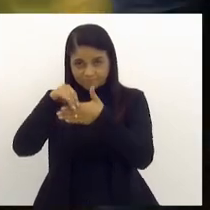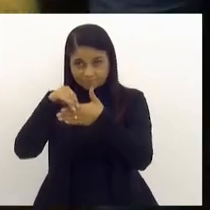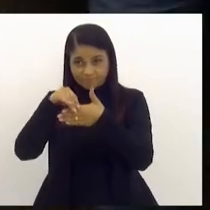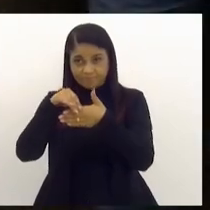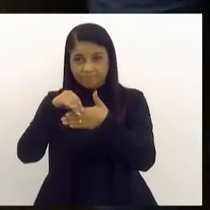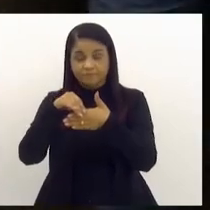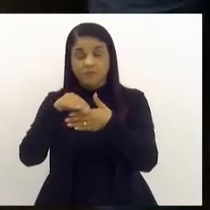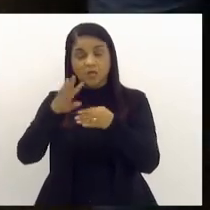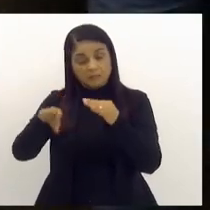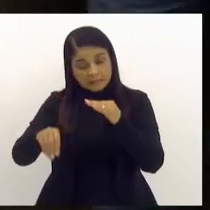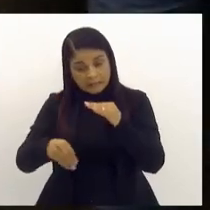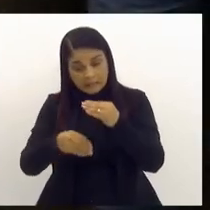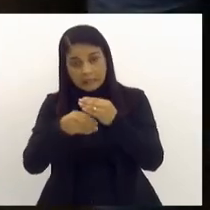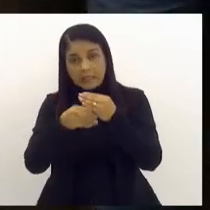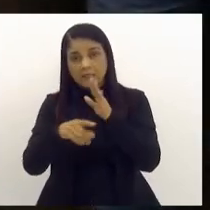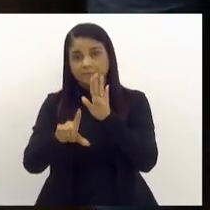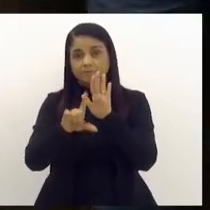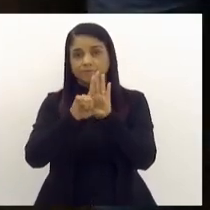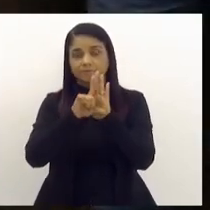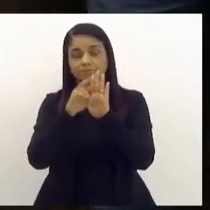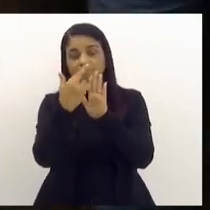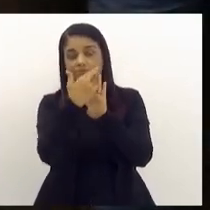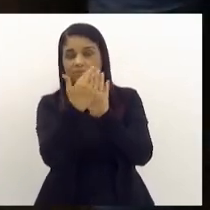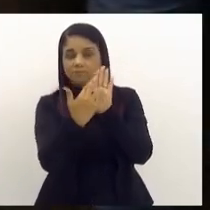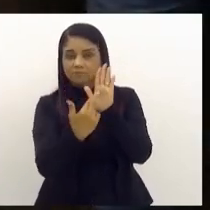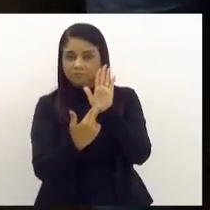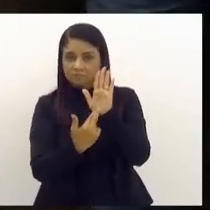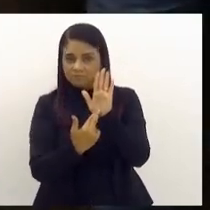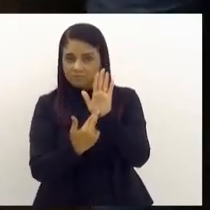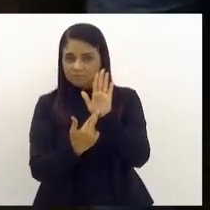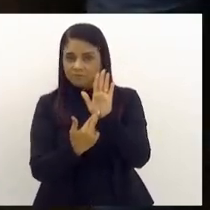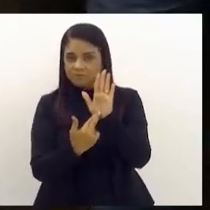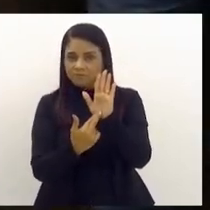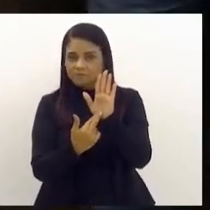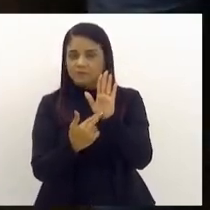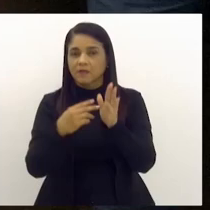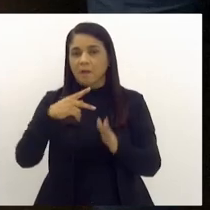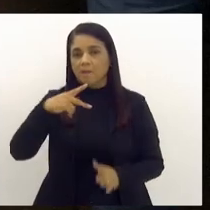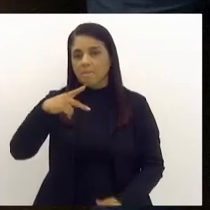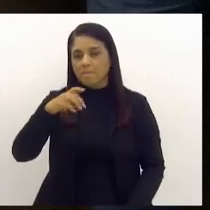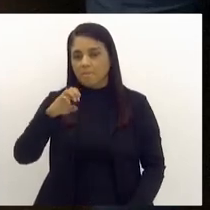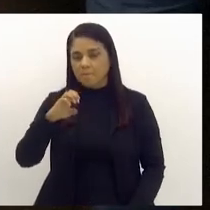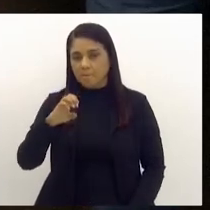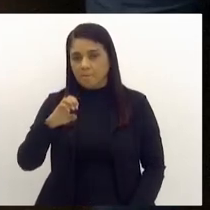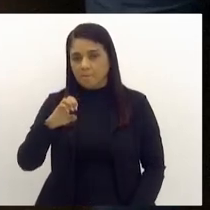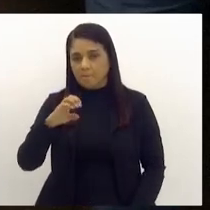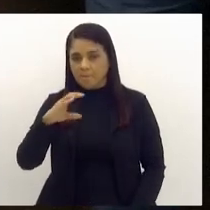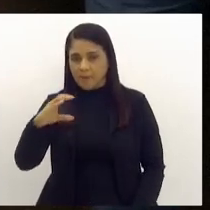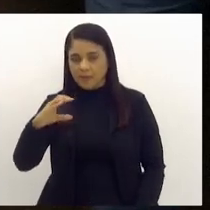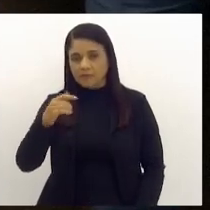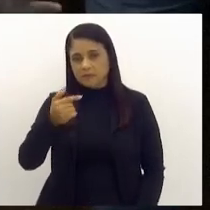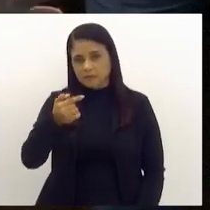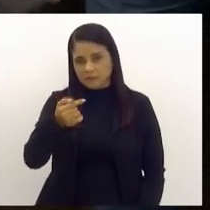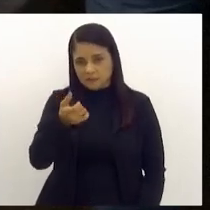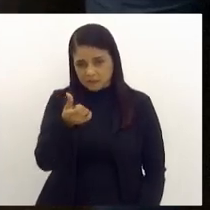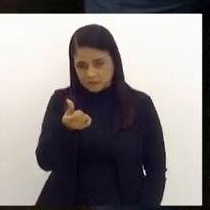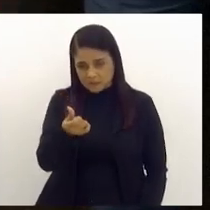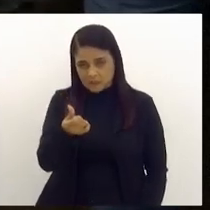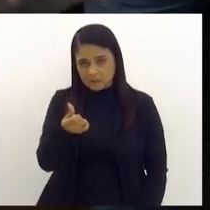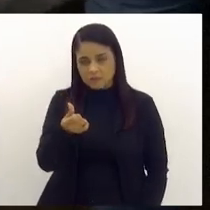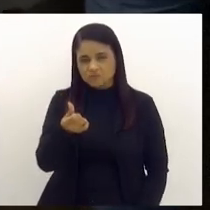lei complementar da regulamentação posta à PEC 76. Foi isso que ficou colocado no